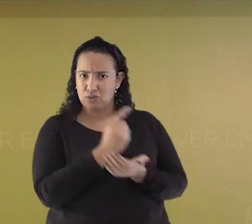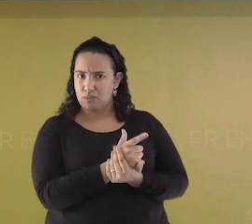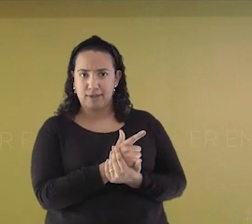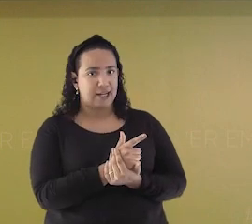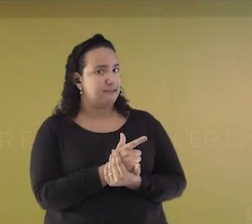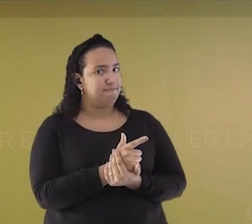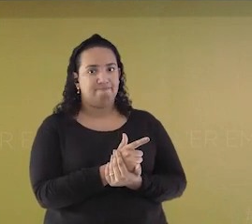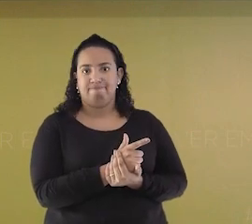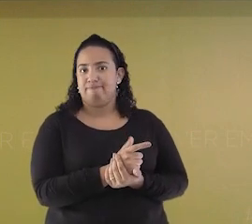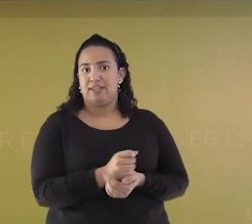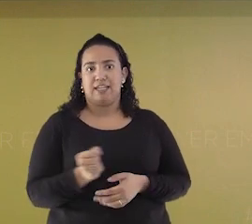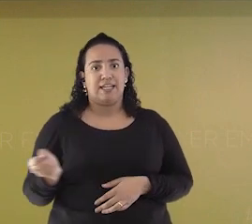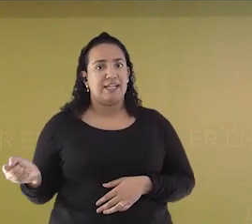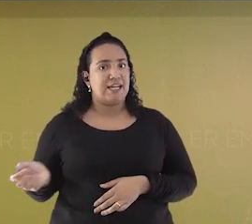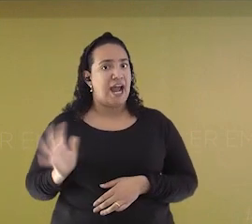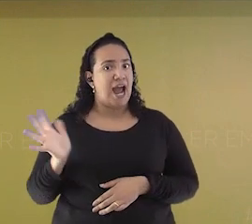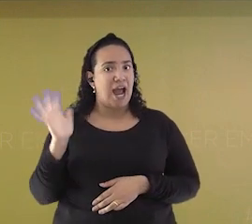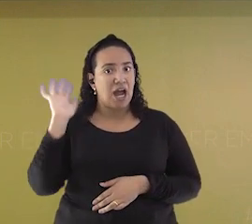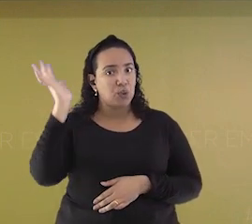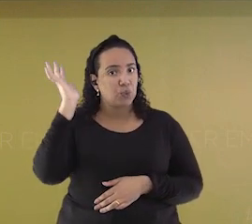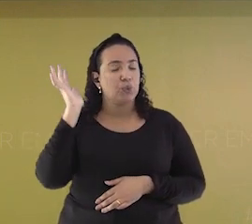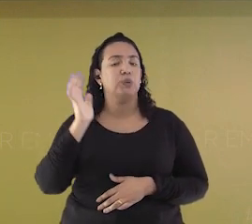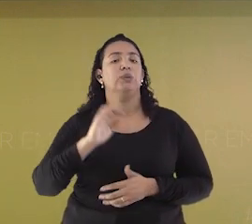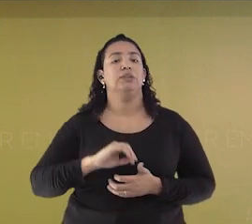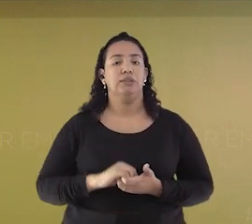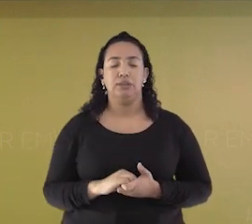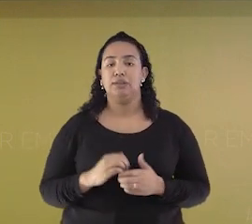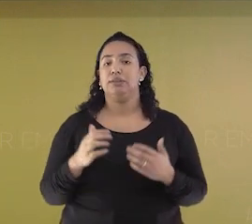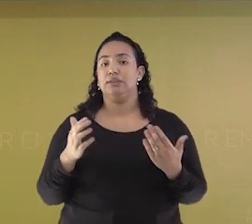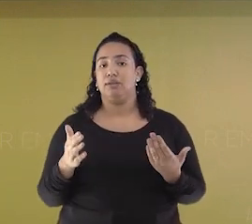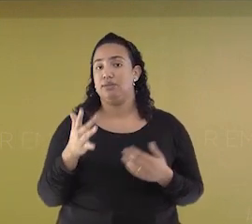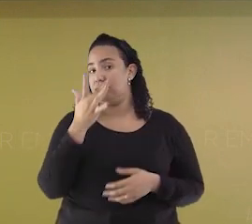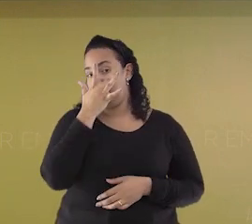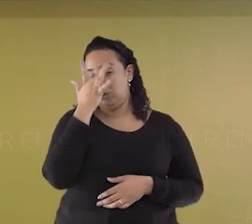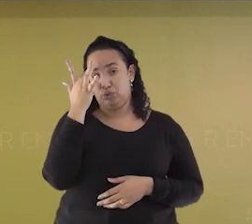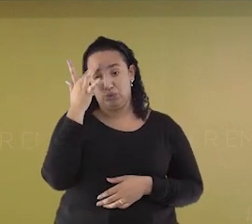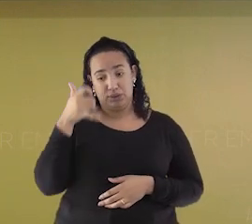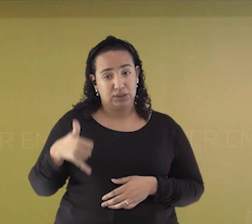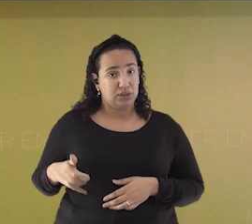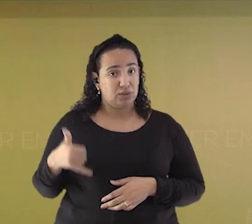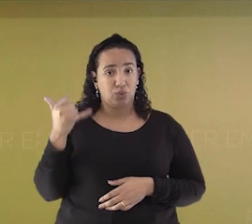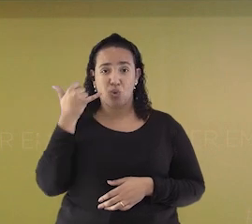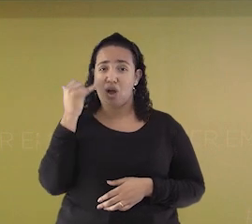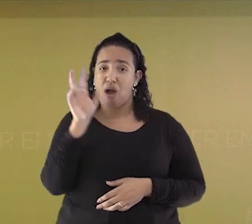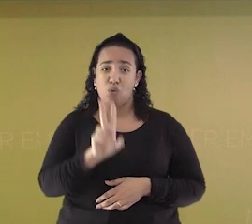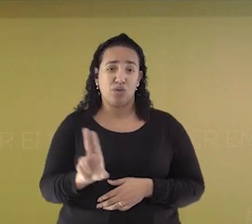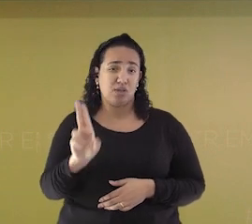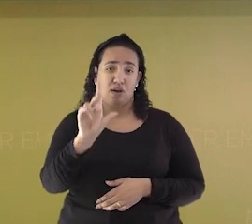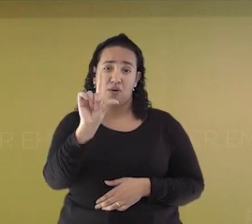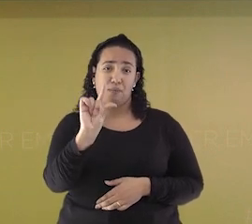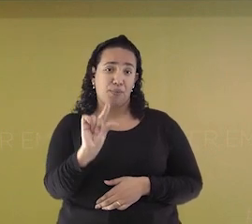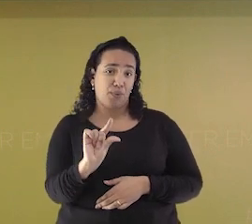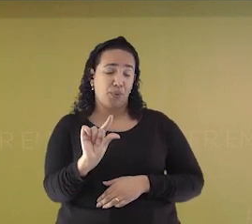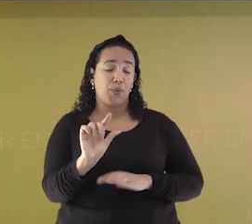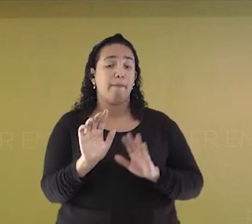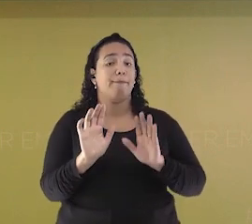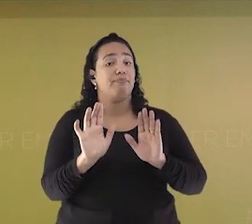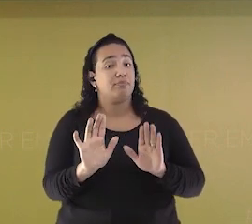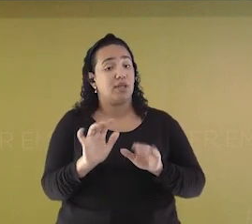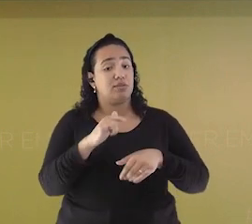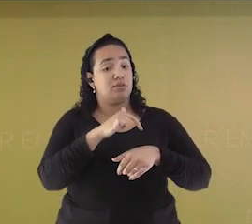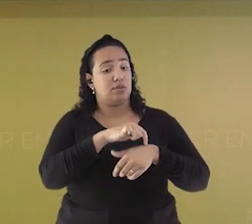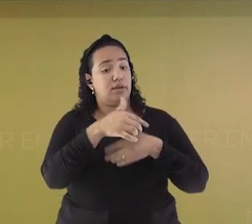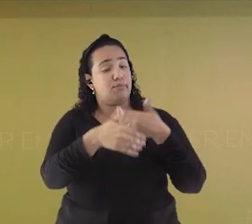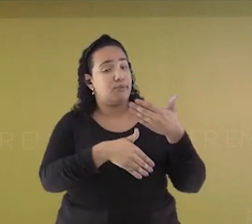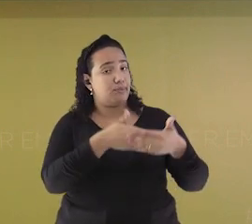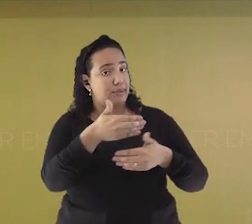eram muito caros. Então, as pessoas viveram muito tempo sem utilizar esse recurso. Porém, com o